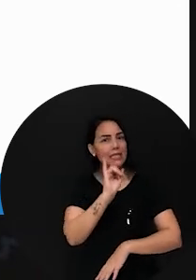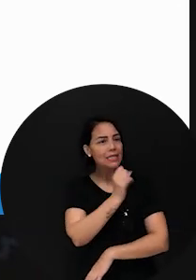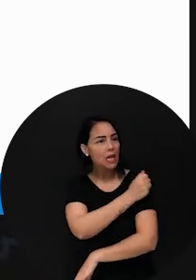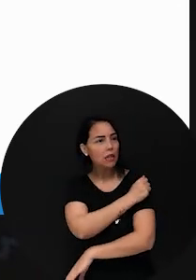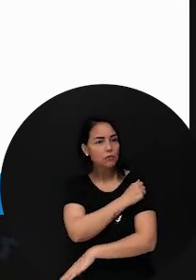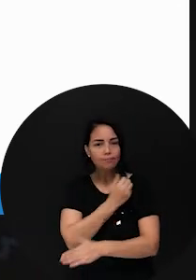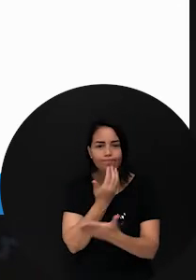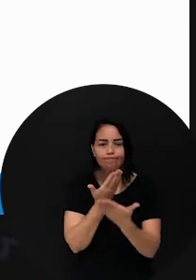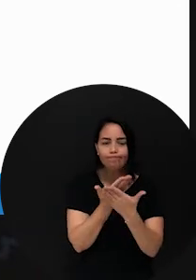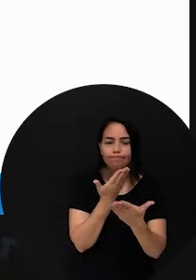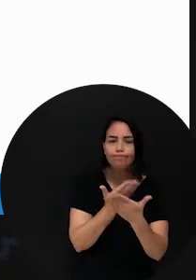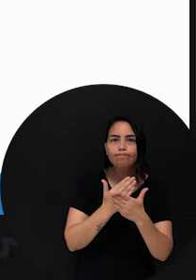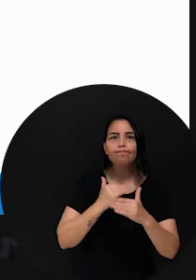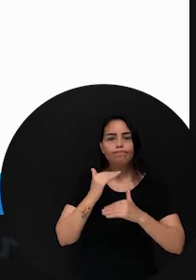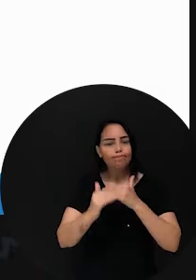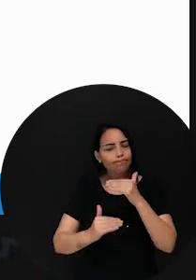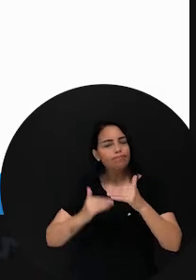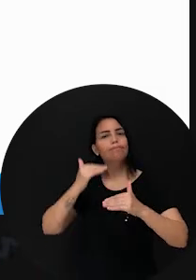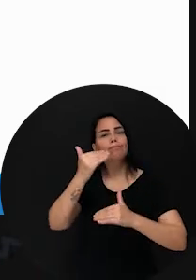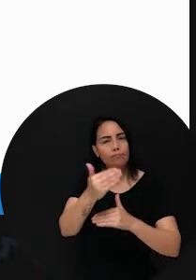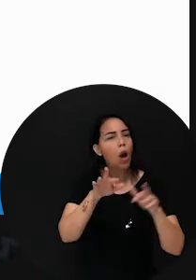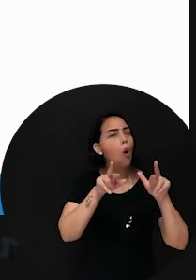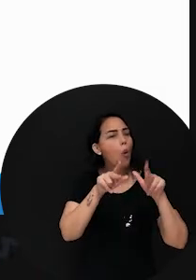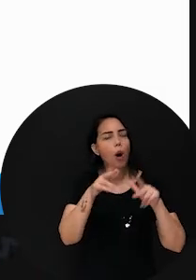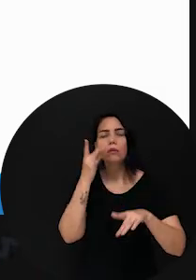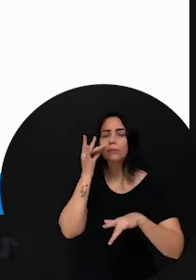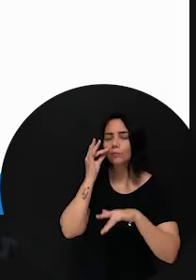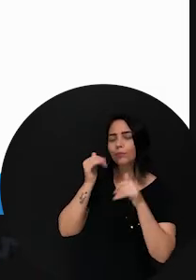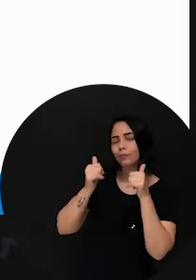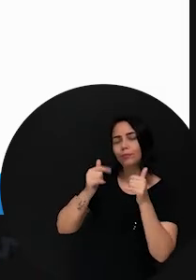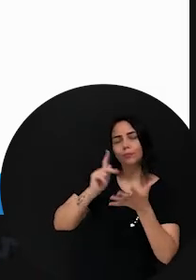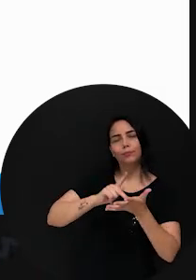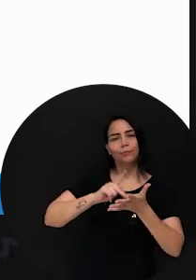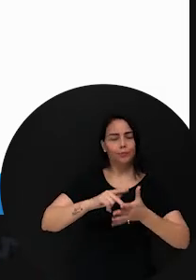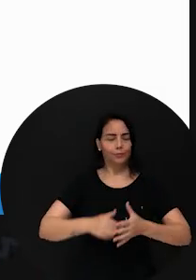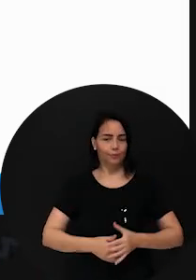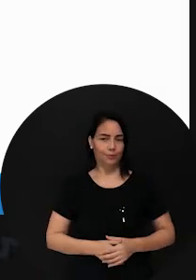ali, vai avançar tanto quanto no presencial, com certeza.